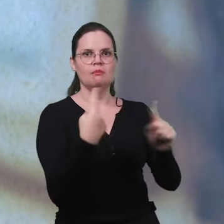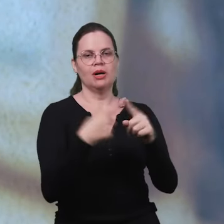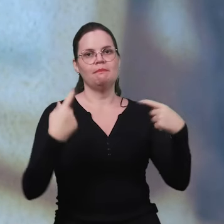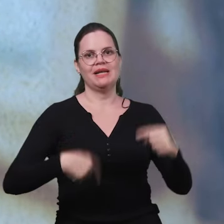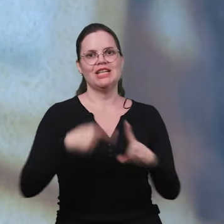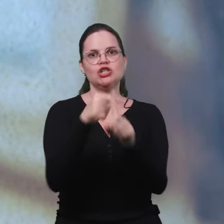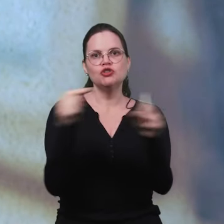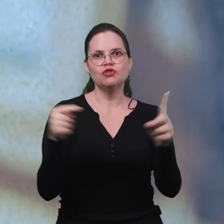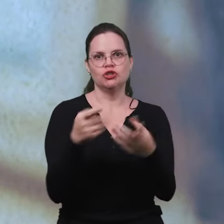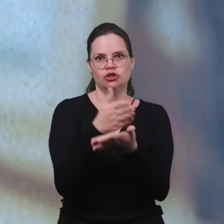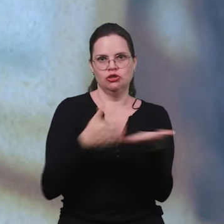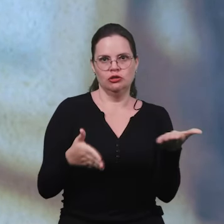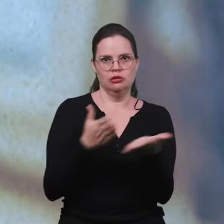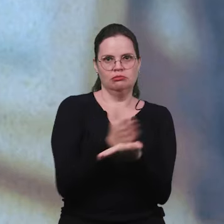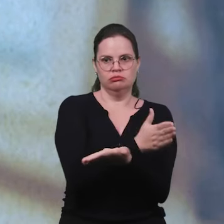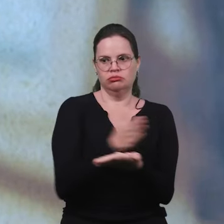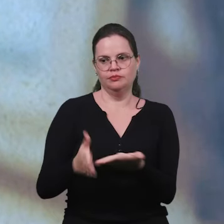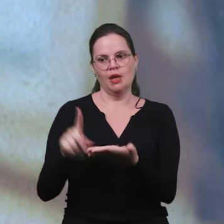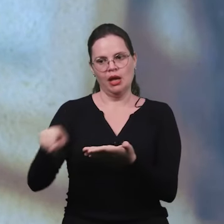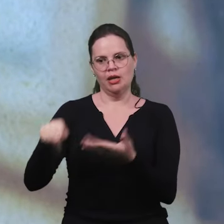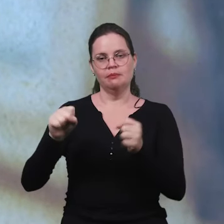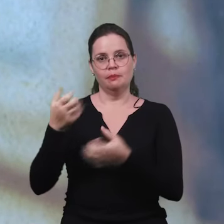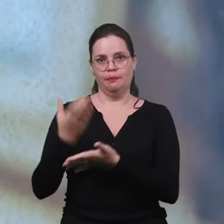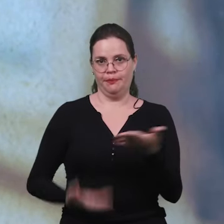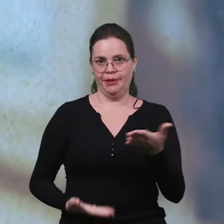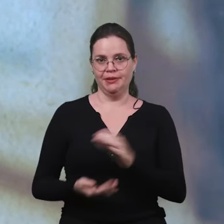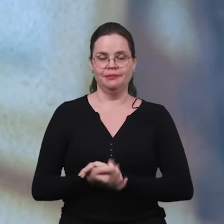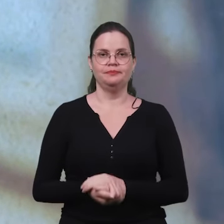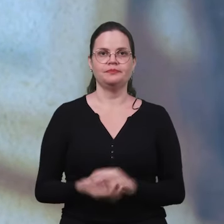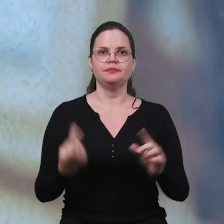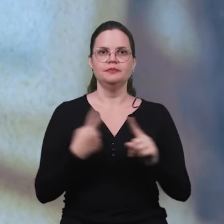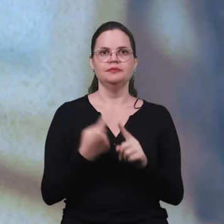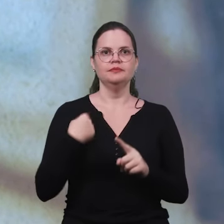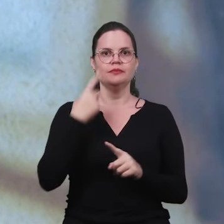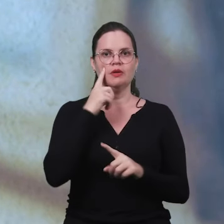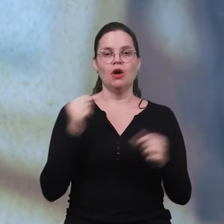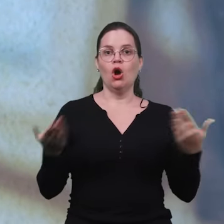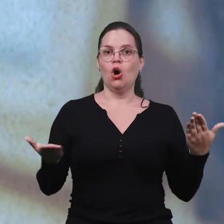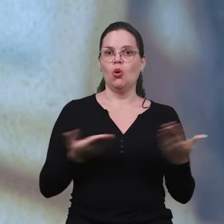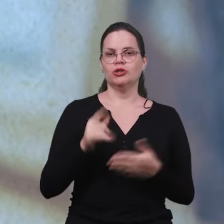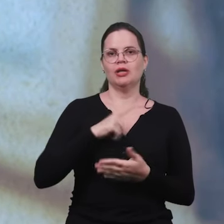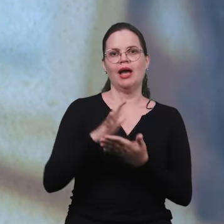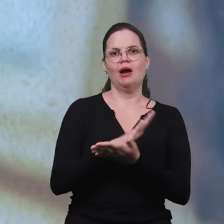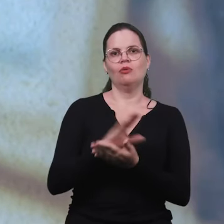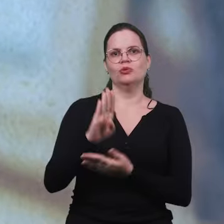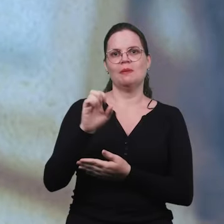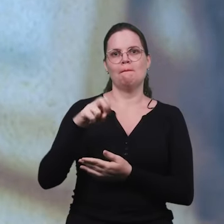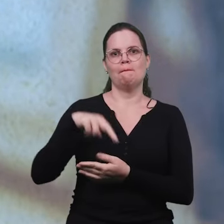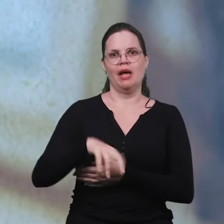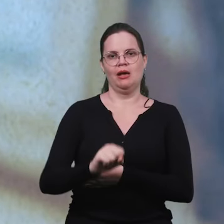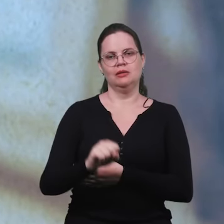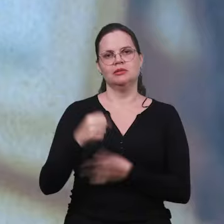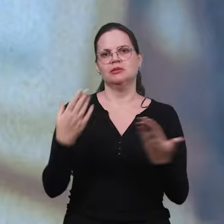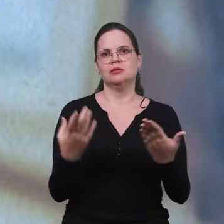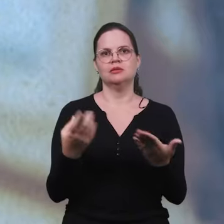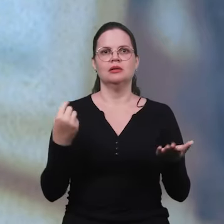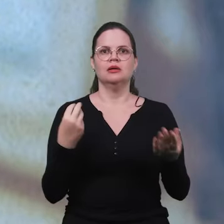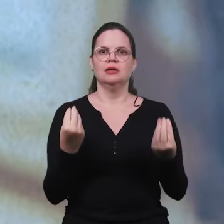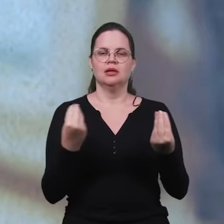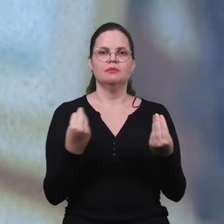vai ser aplicado também. Bens, por exemplo, que hoje não estão expressamente previstos no Código Civil, que devem ser partilhados, como